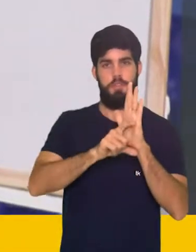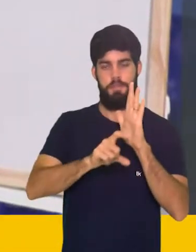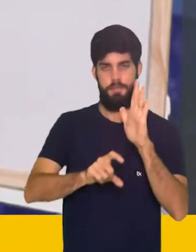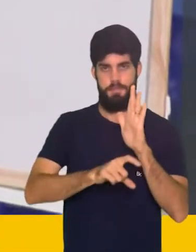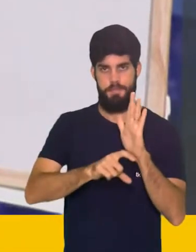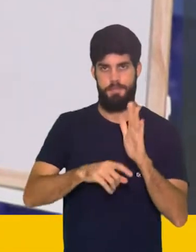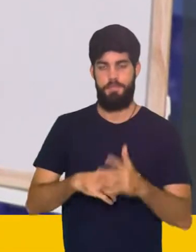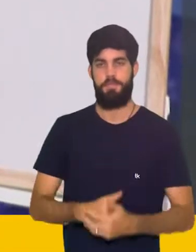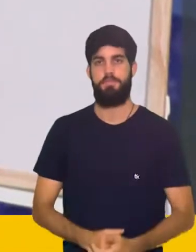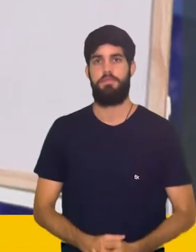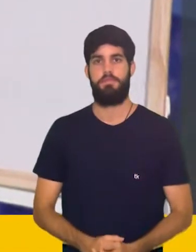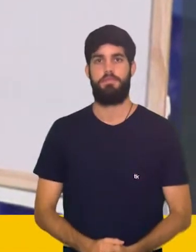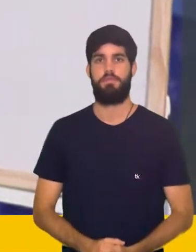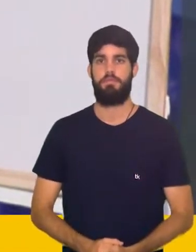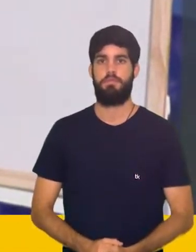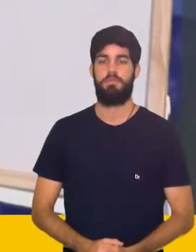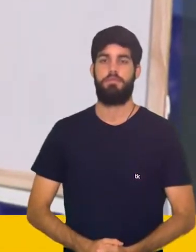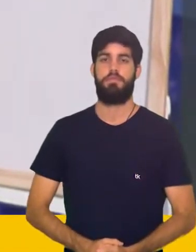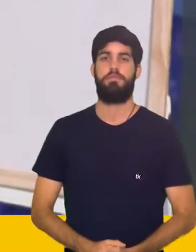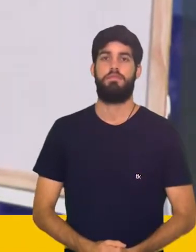lá.